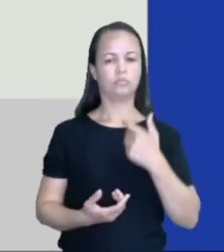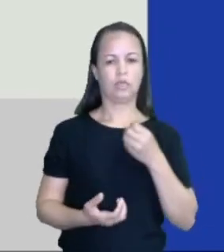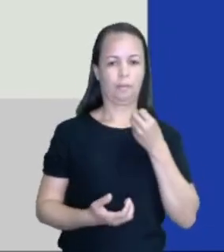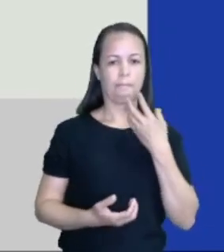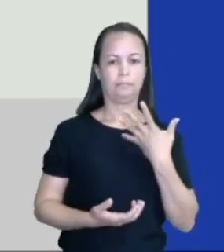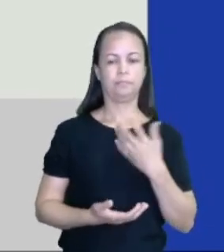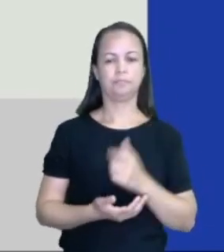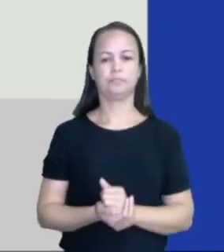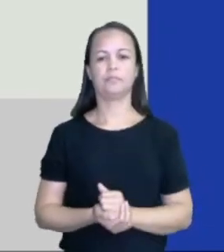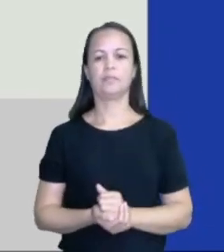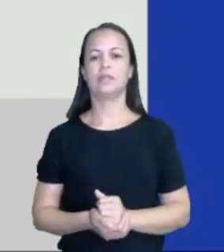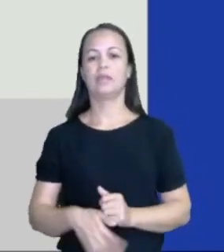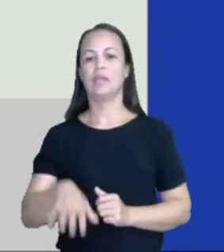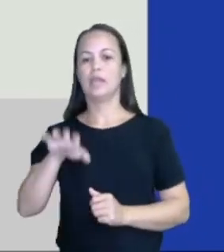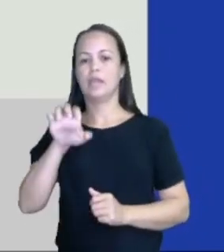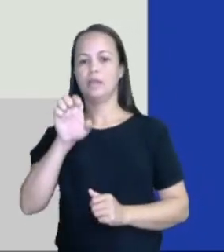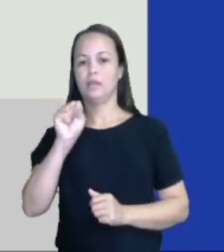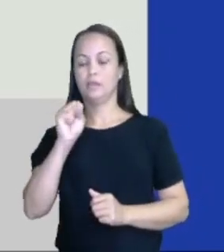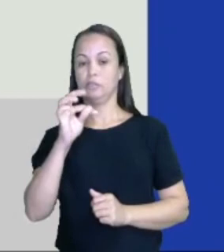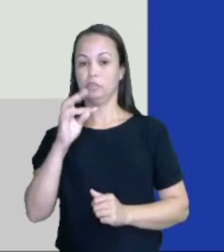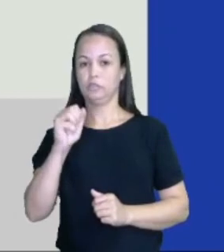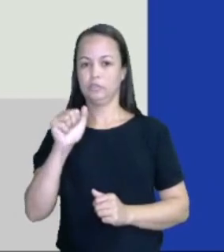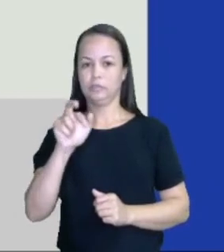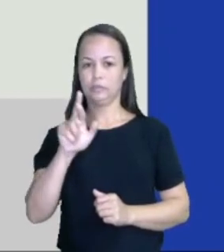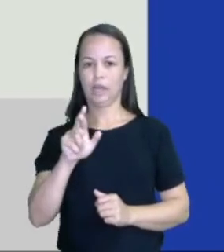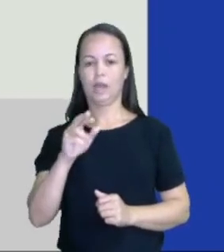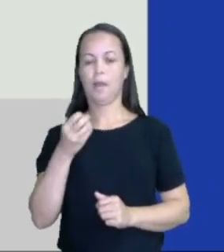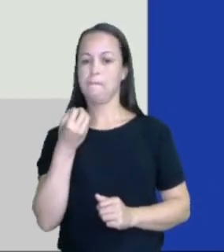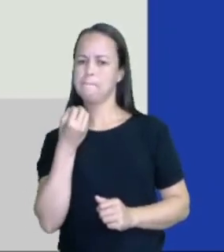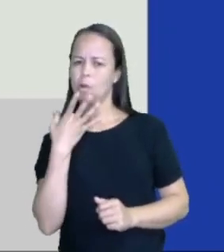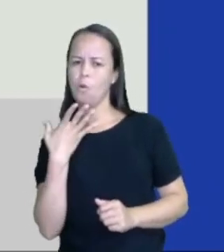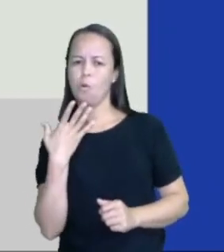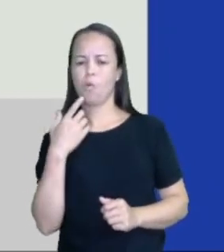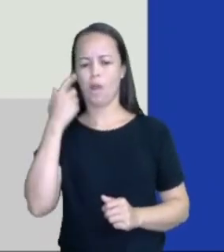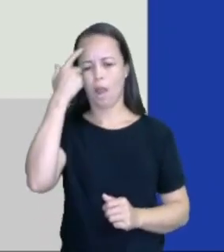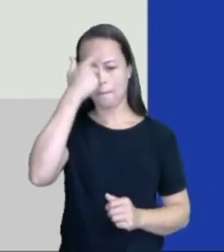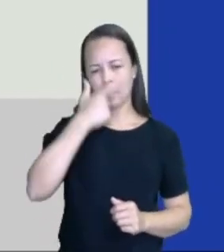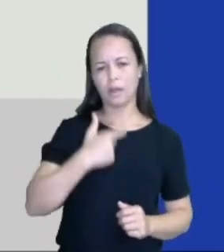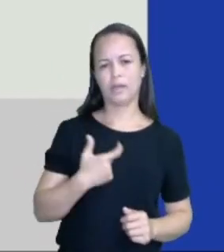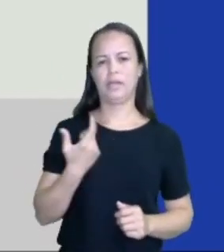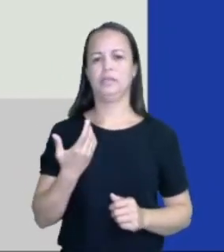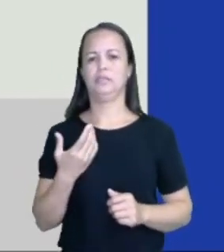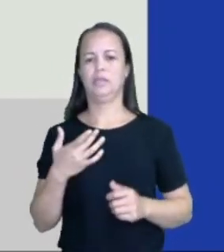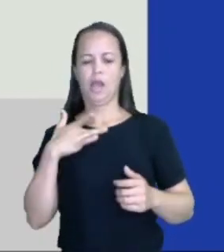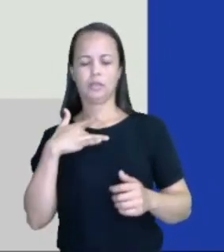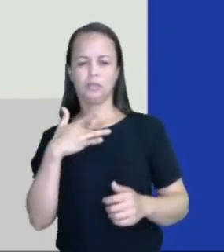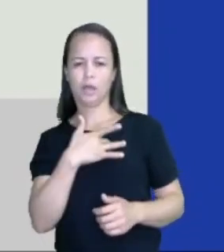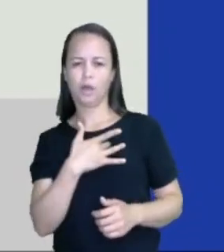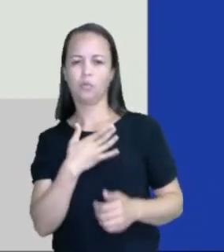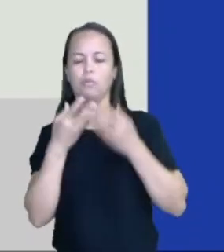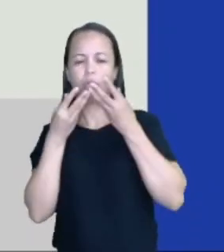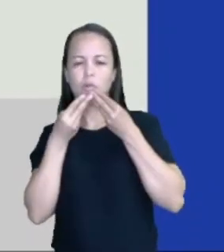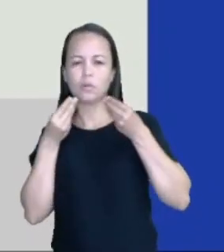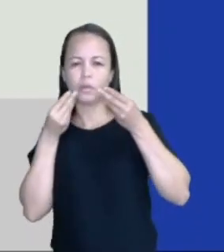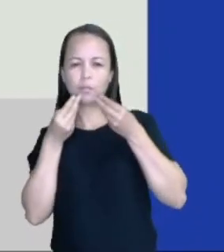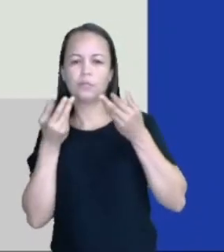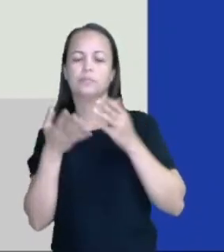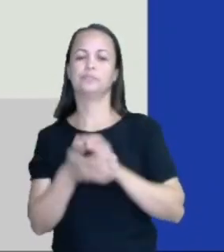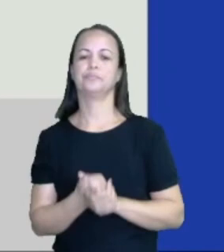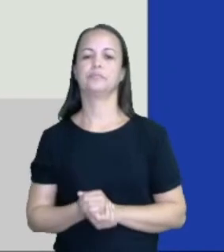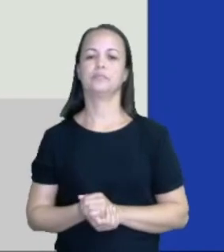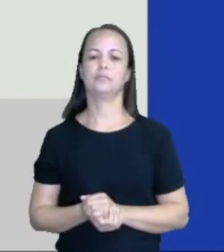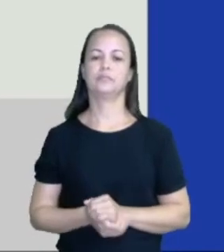Estar bueno é quando a gente está dizendo que alguma coisa está boa, a aparência, a saúde, o sabor, certo?